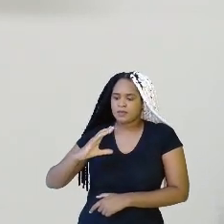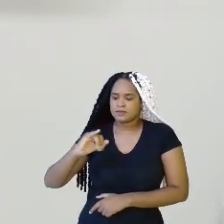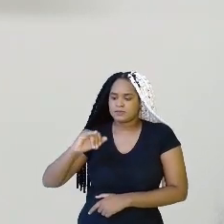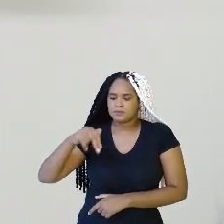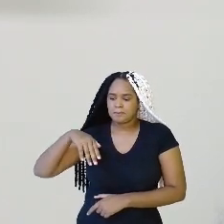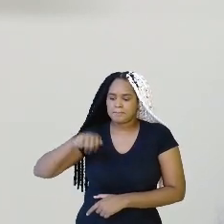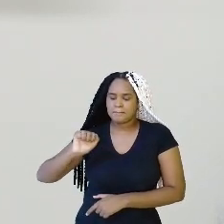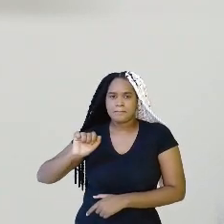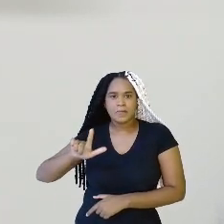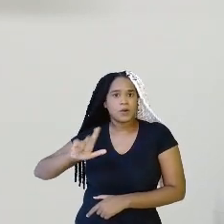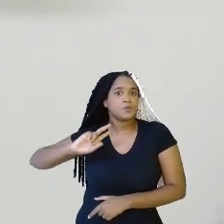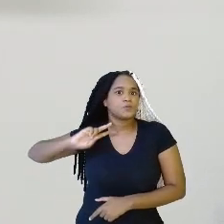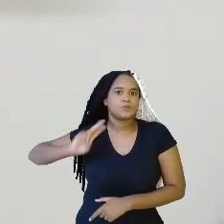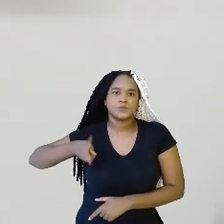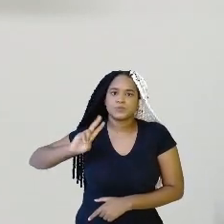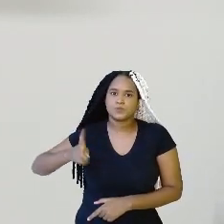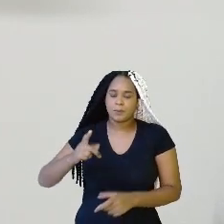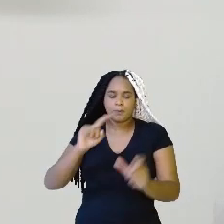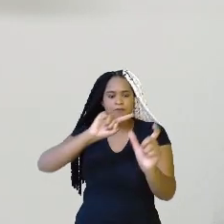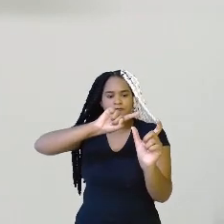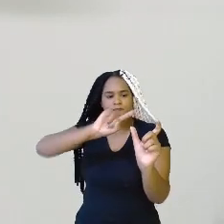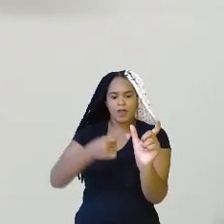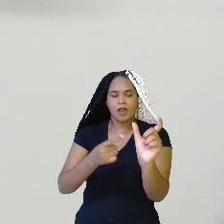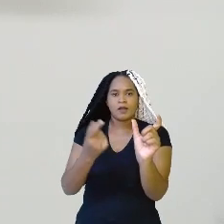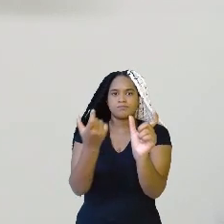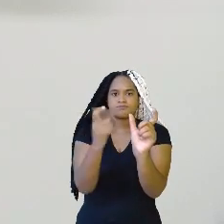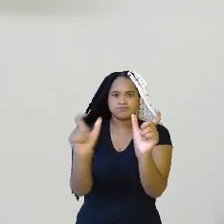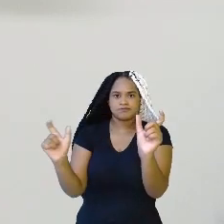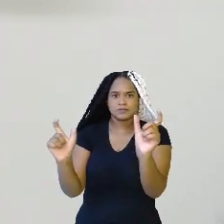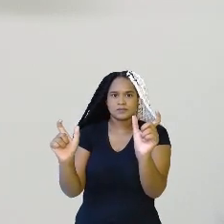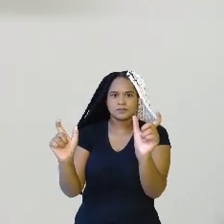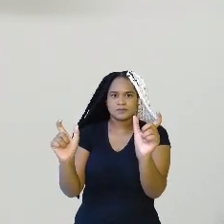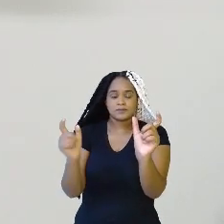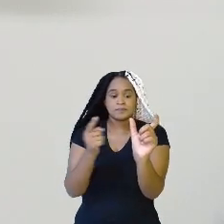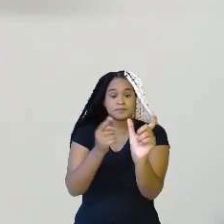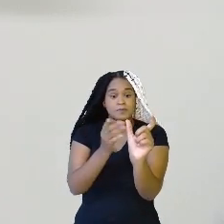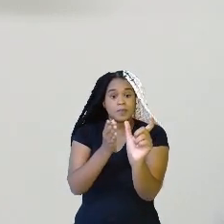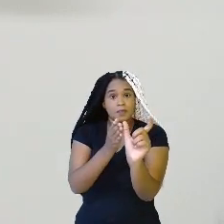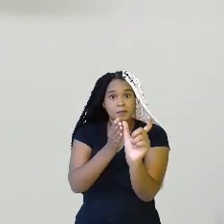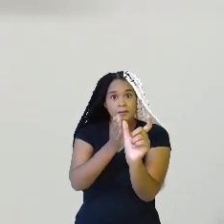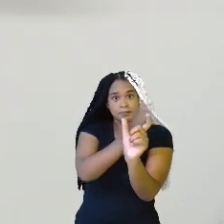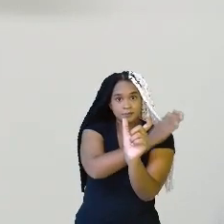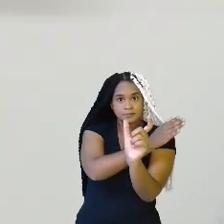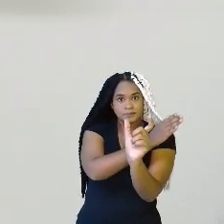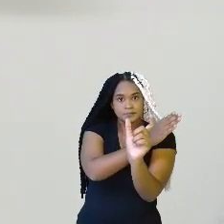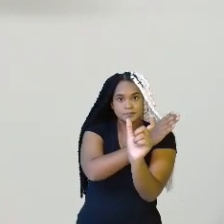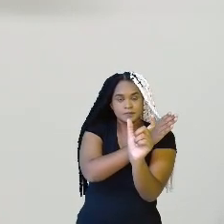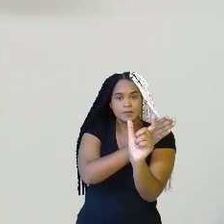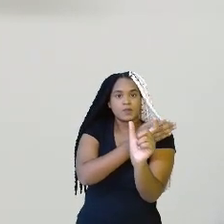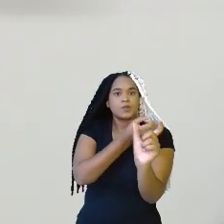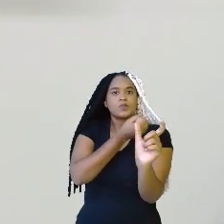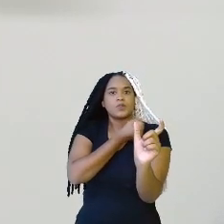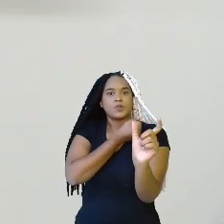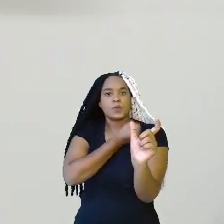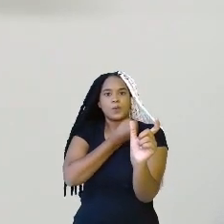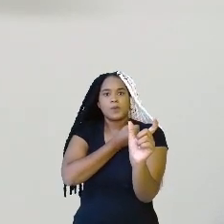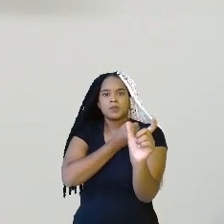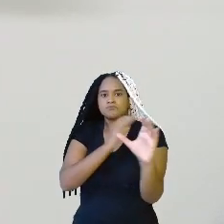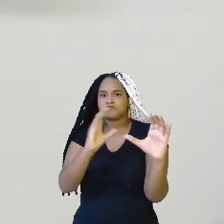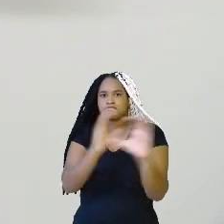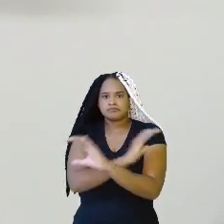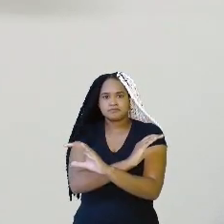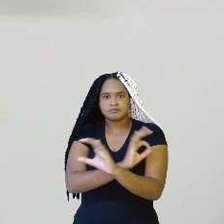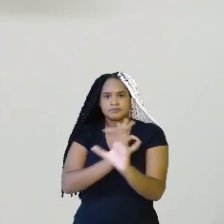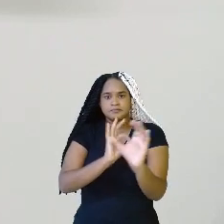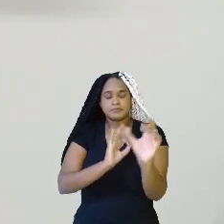vírgula. Vai ter vírgula sim. O que vem antes da vírgula é o número inteiro. E